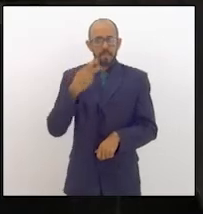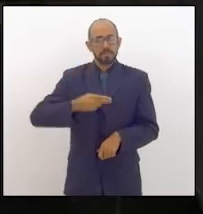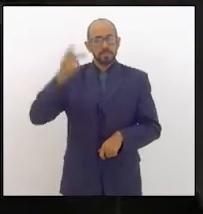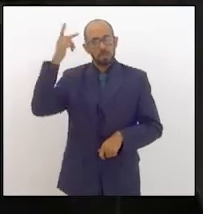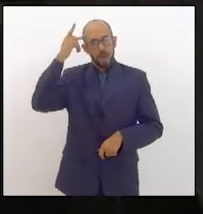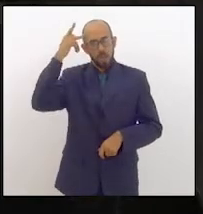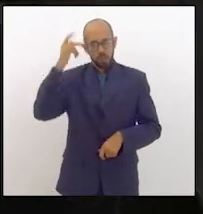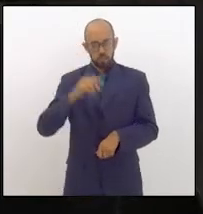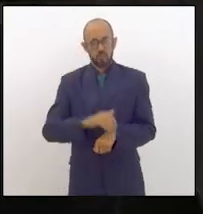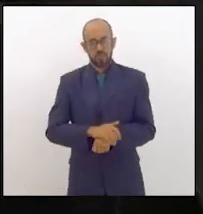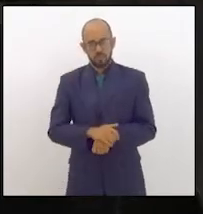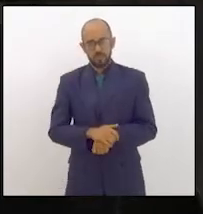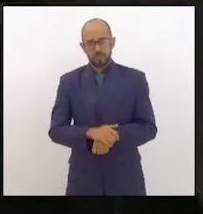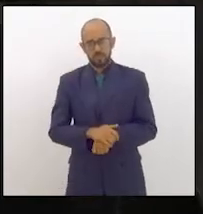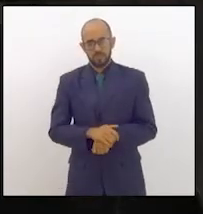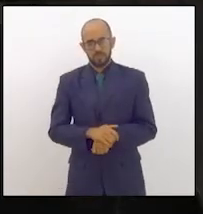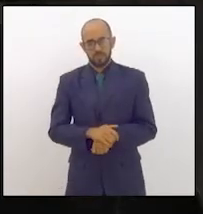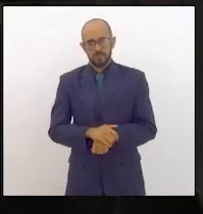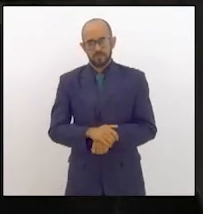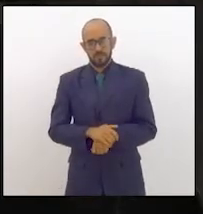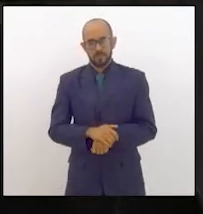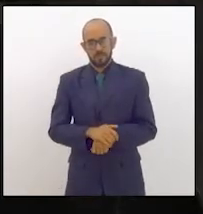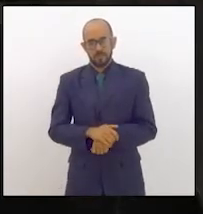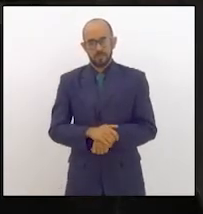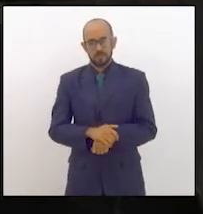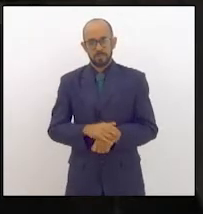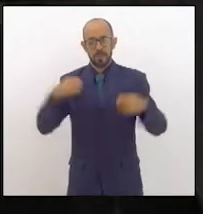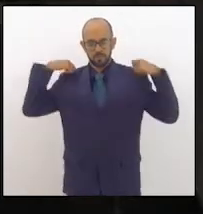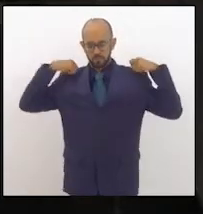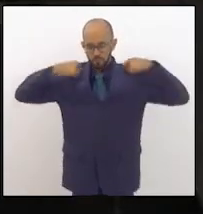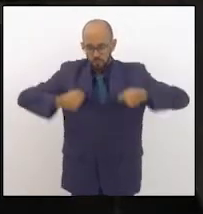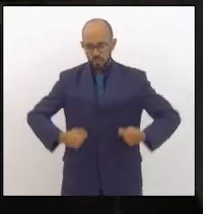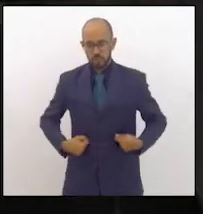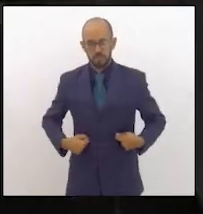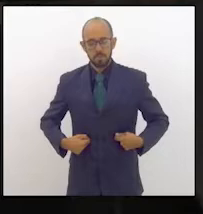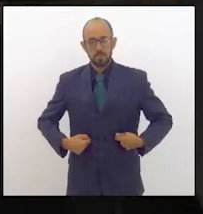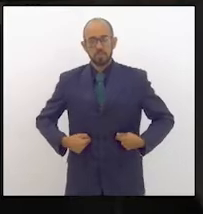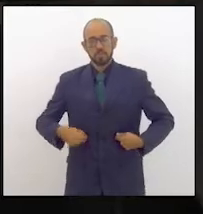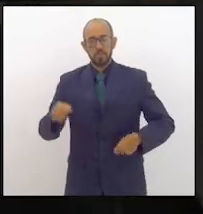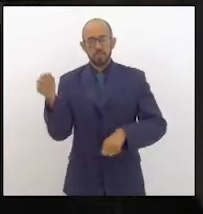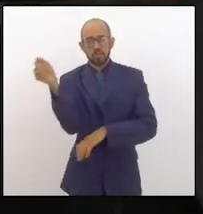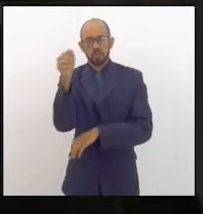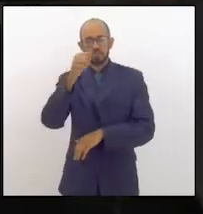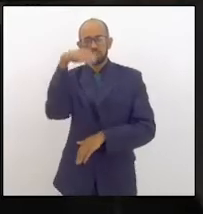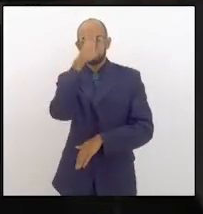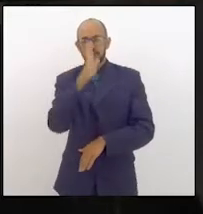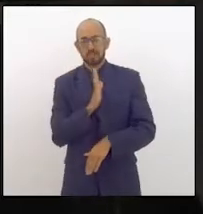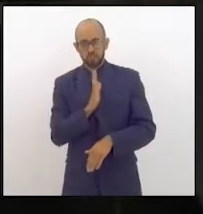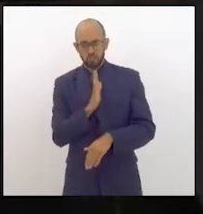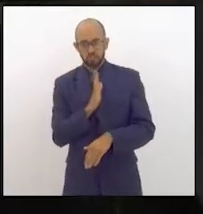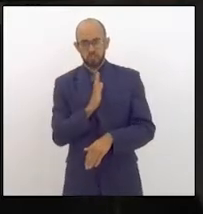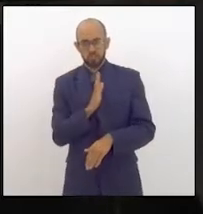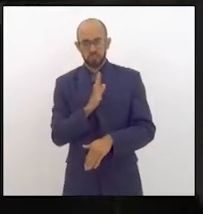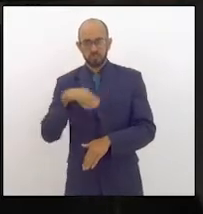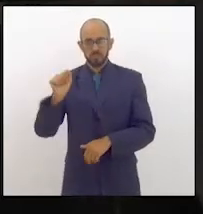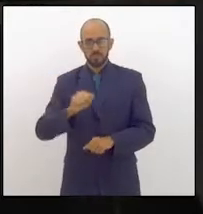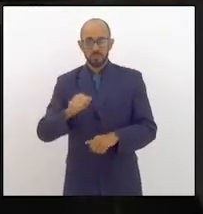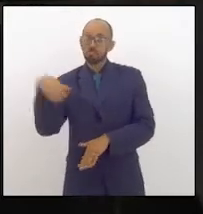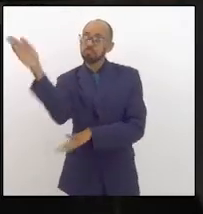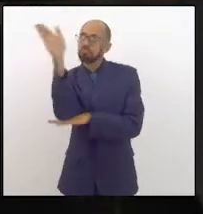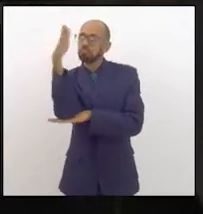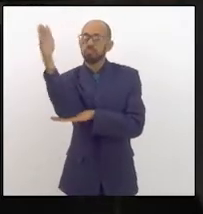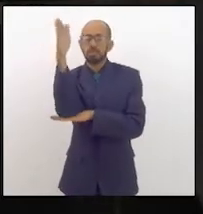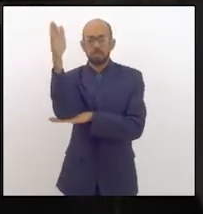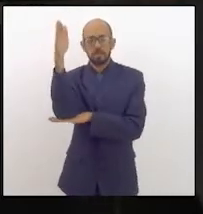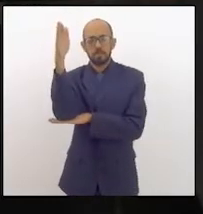Paulo para poder vestir a minha blusa do Brasil levantar-me a bandeira porque eu não sei se